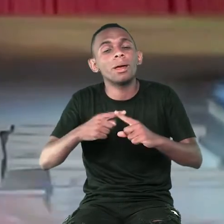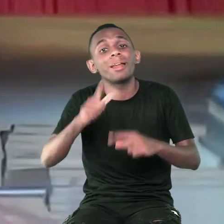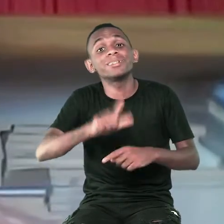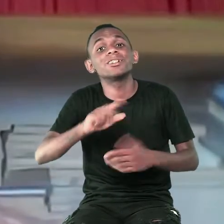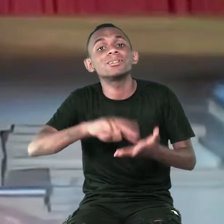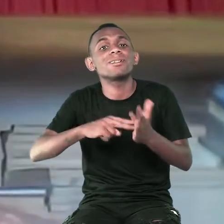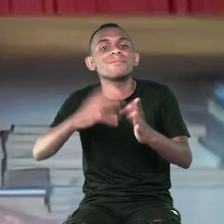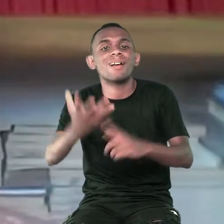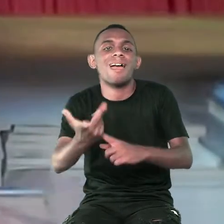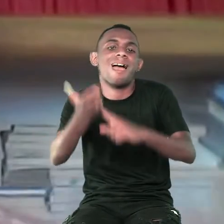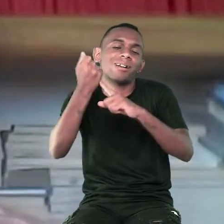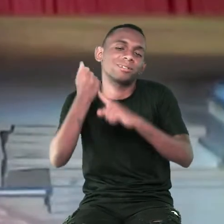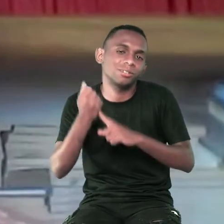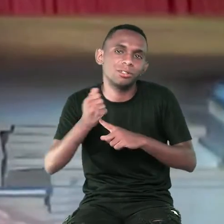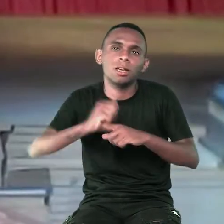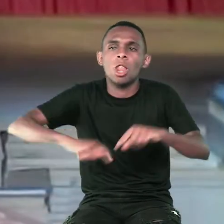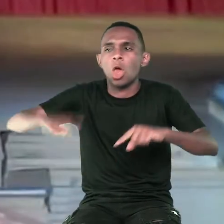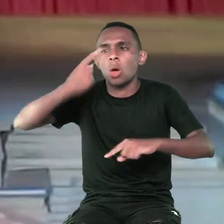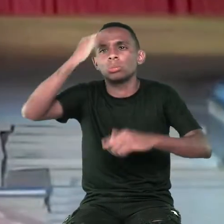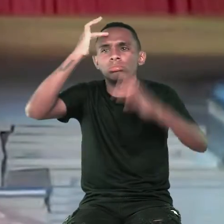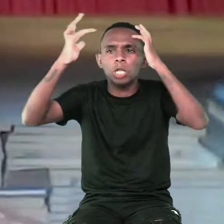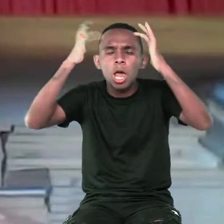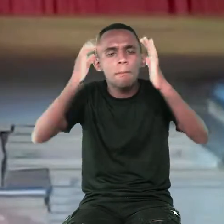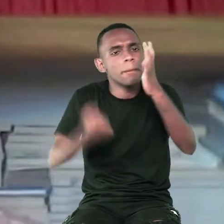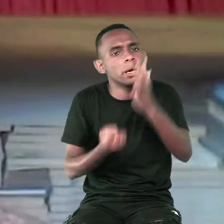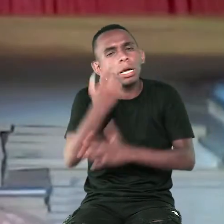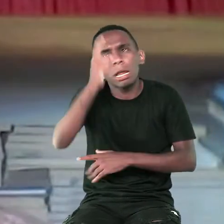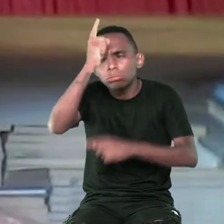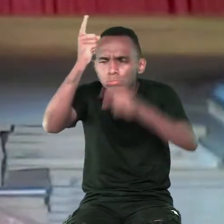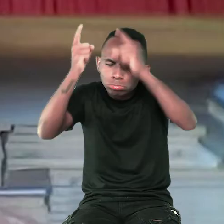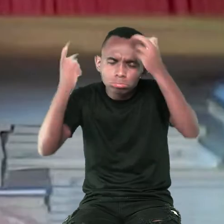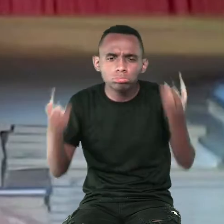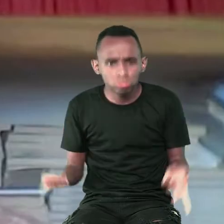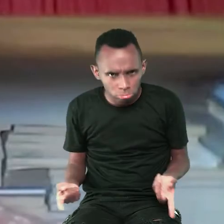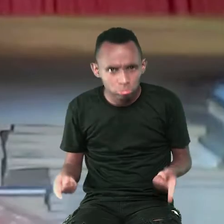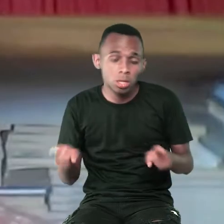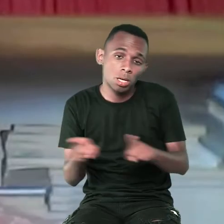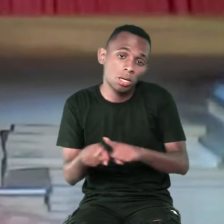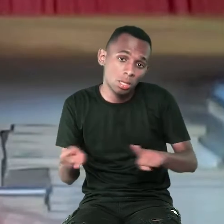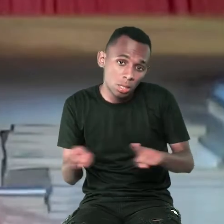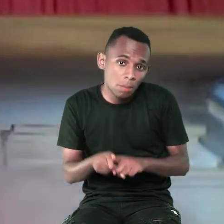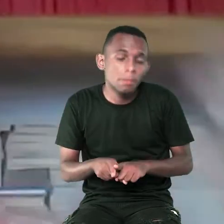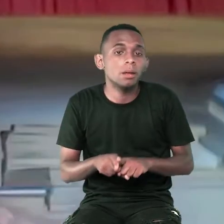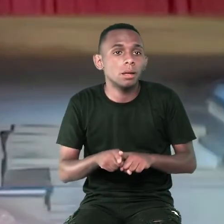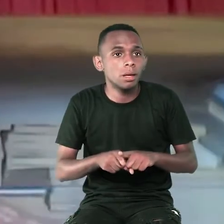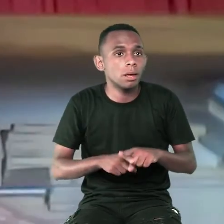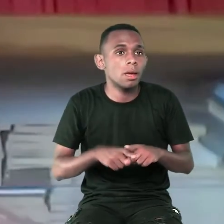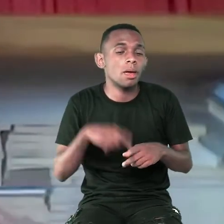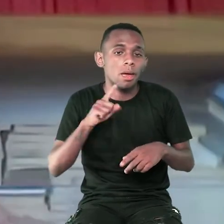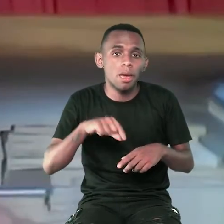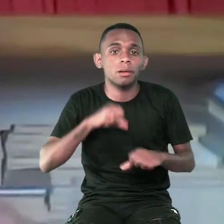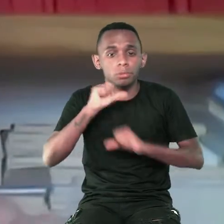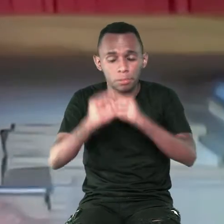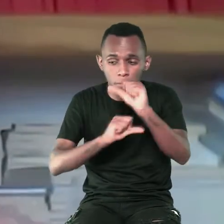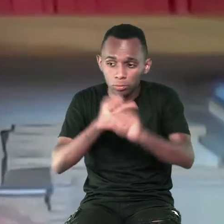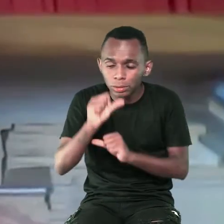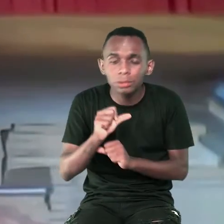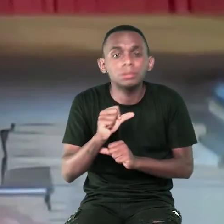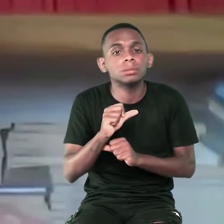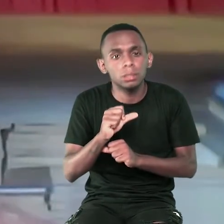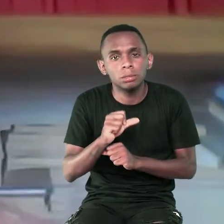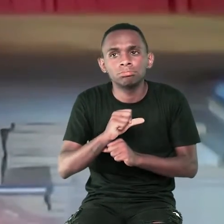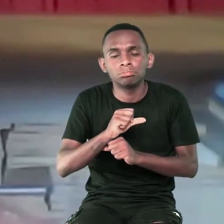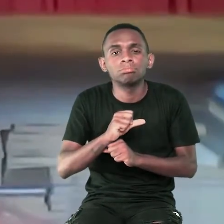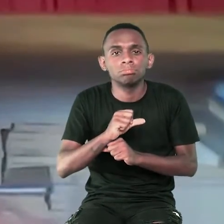Então ela nos leva à imaginação, à criação, à, à transfiguração, né? Eu